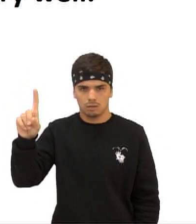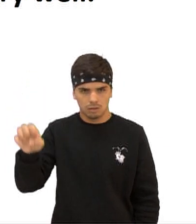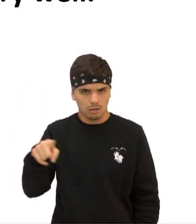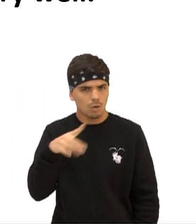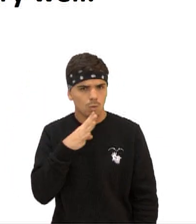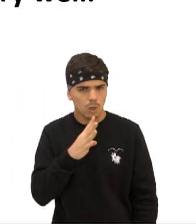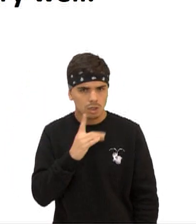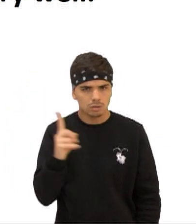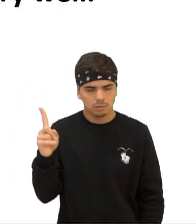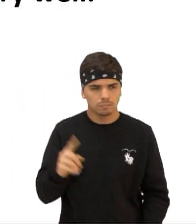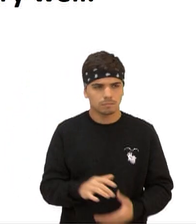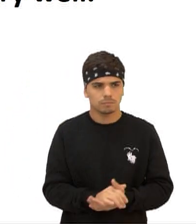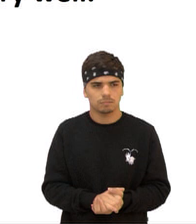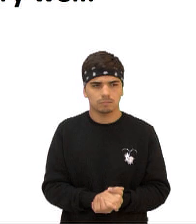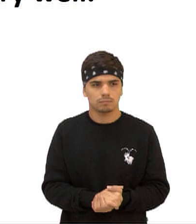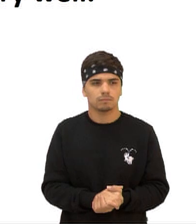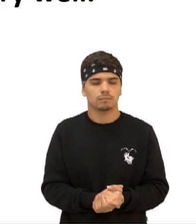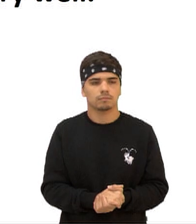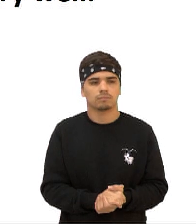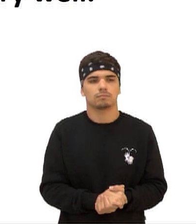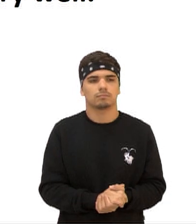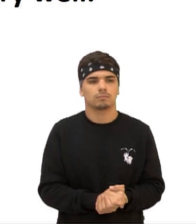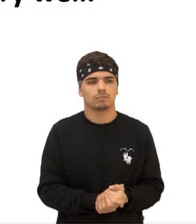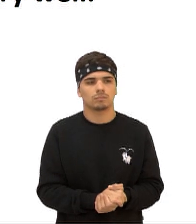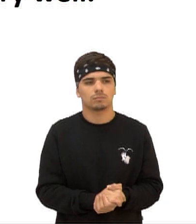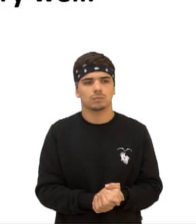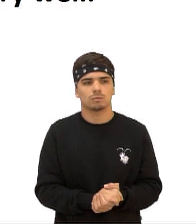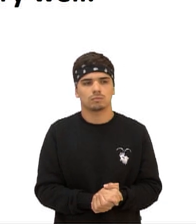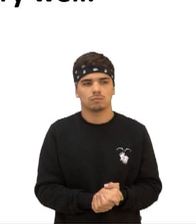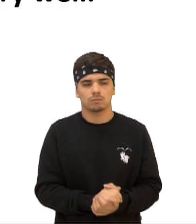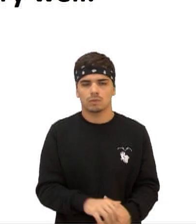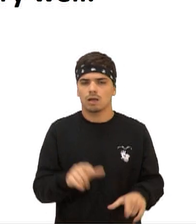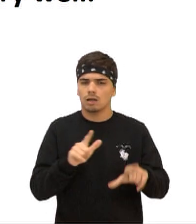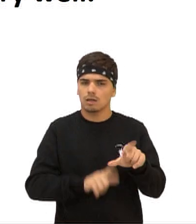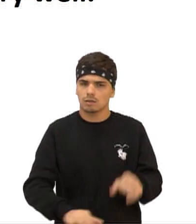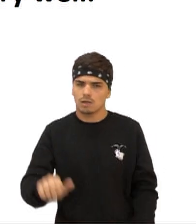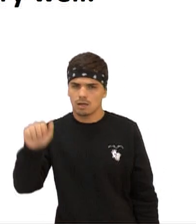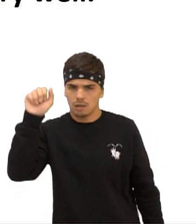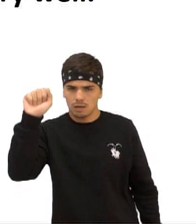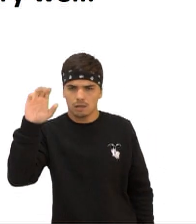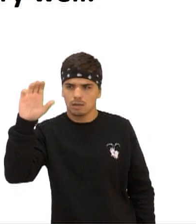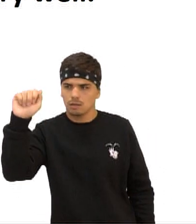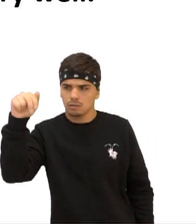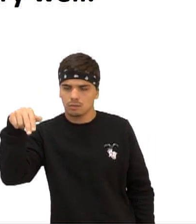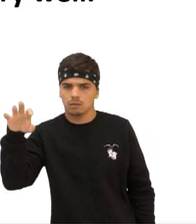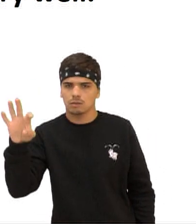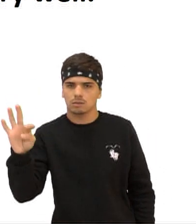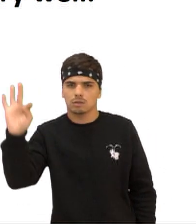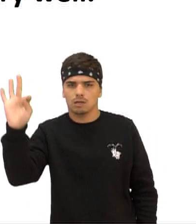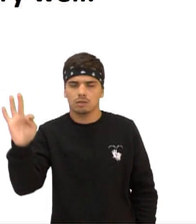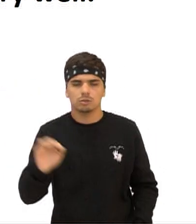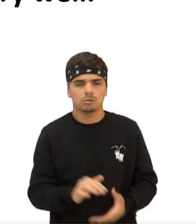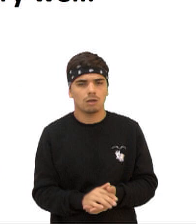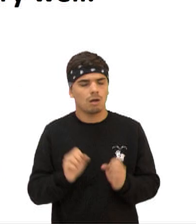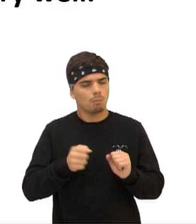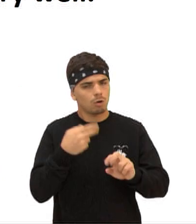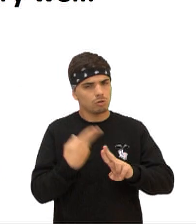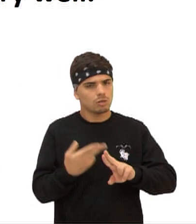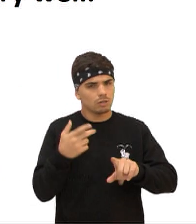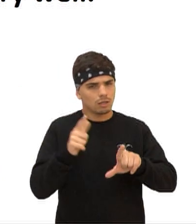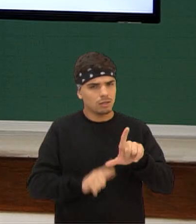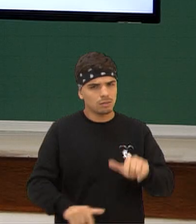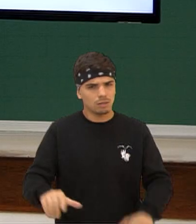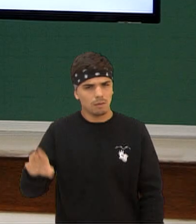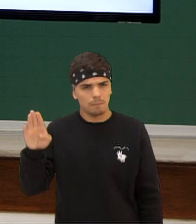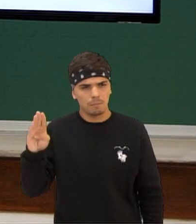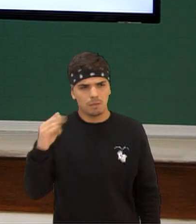she can How she Can sing very well que você acha será que ele entra ar quente será que eu posso usar letra